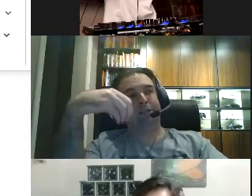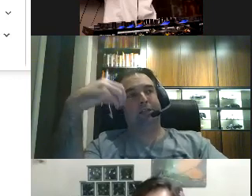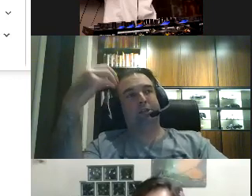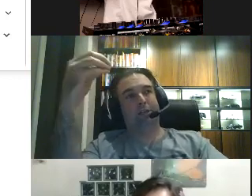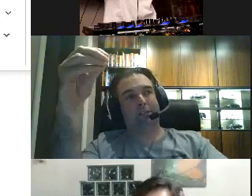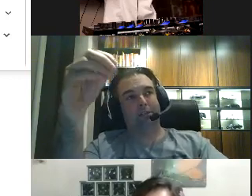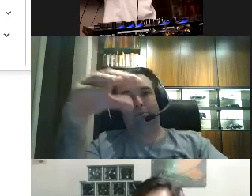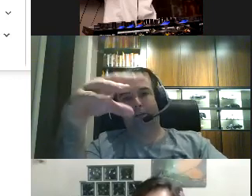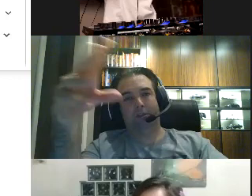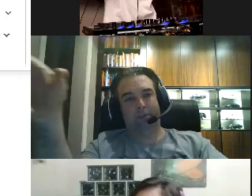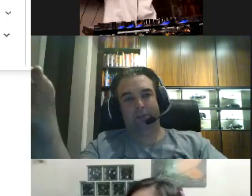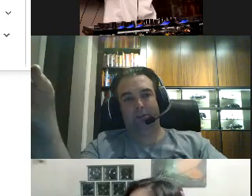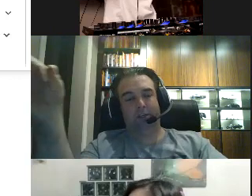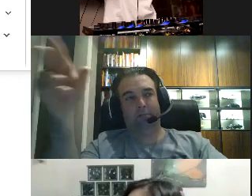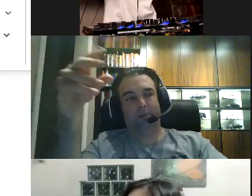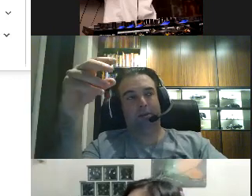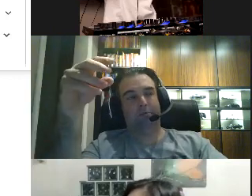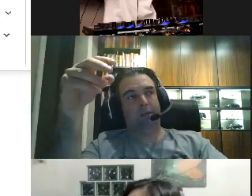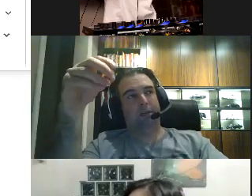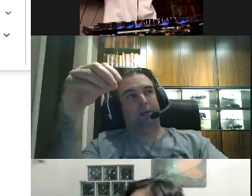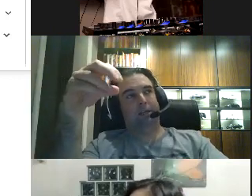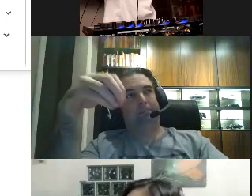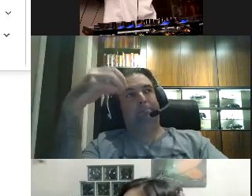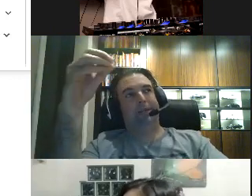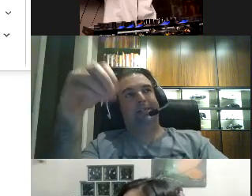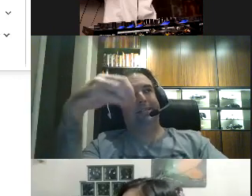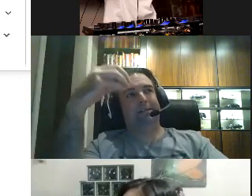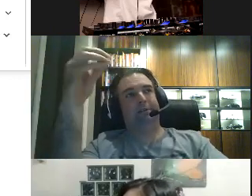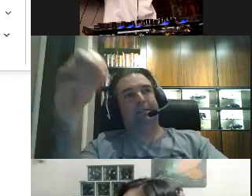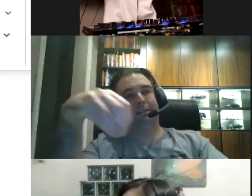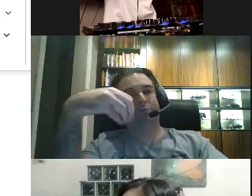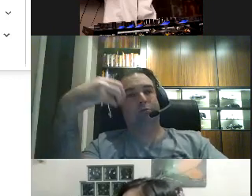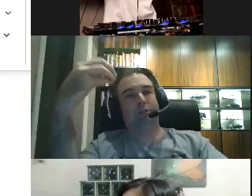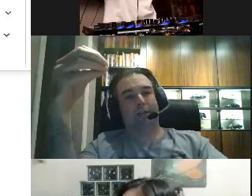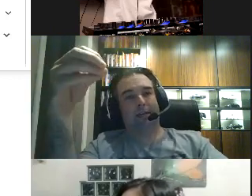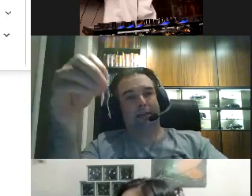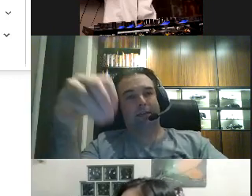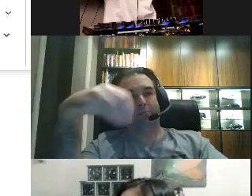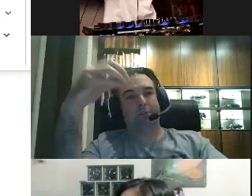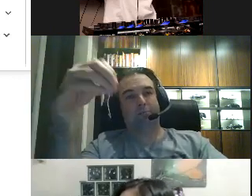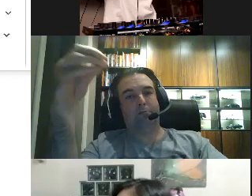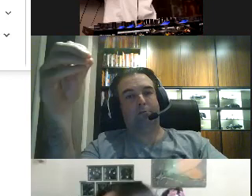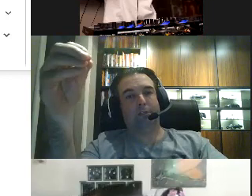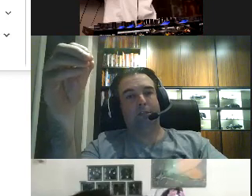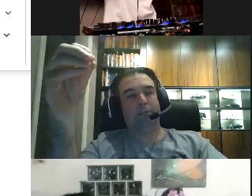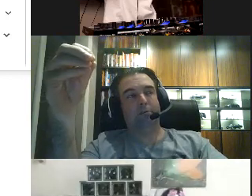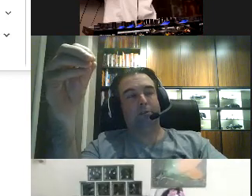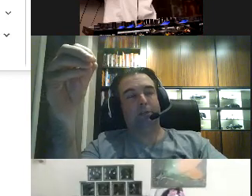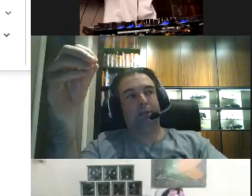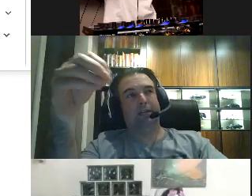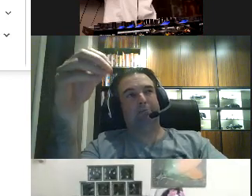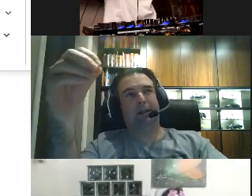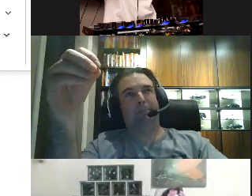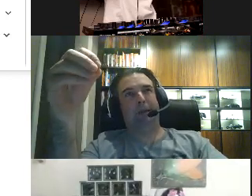Parte da legislação, quem já fez engenharia ambiental, de preservação dos canais, dos recursos